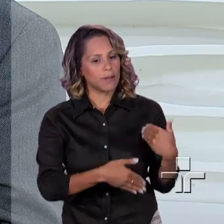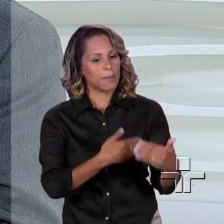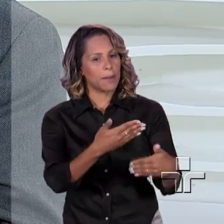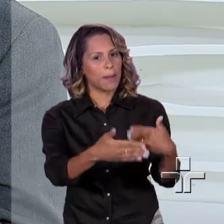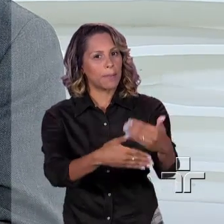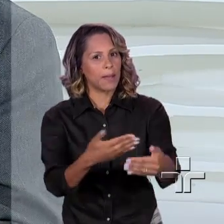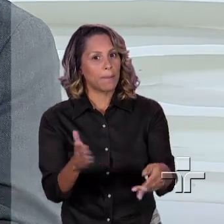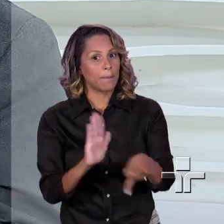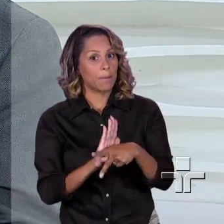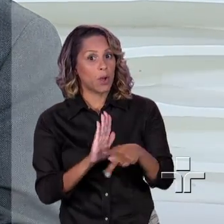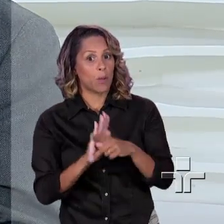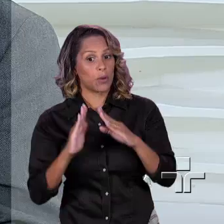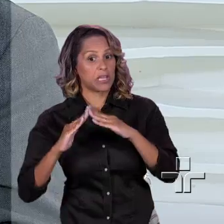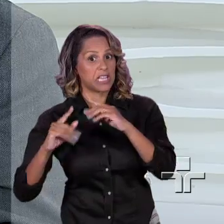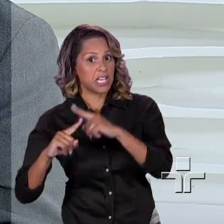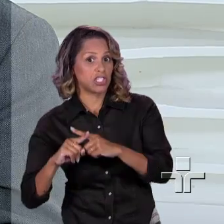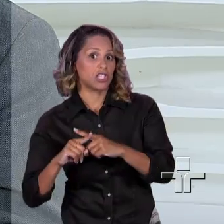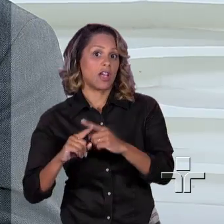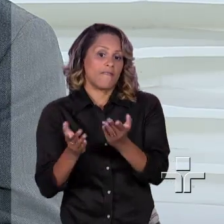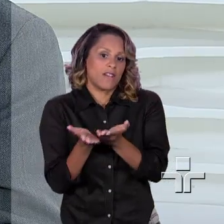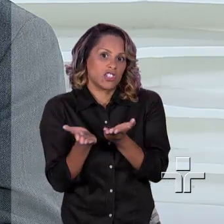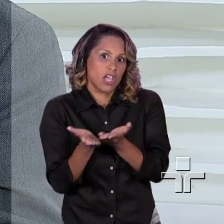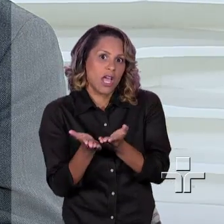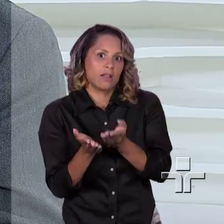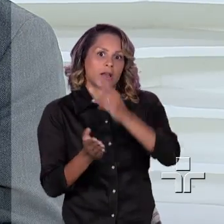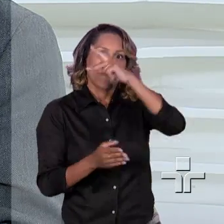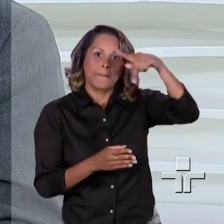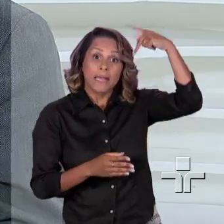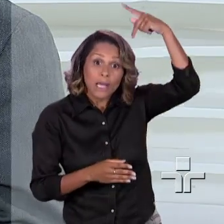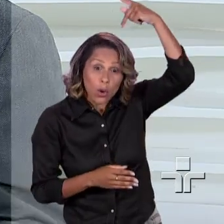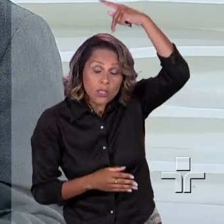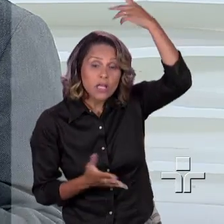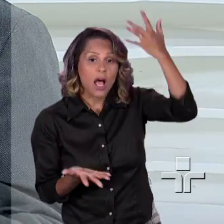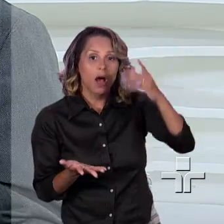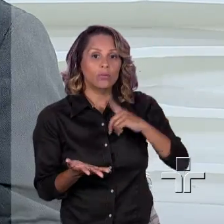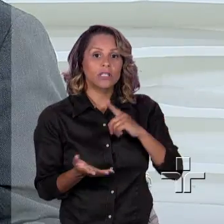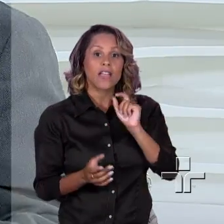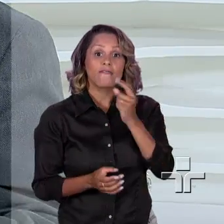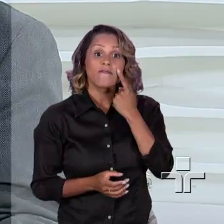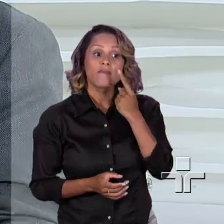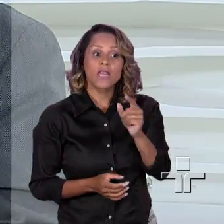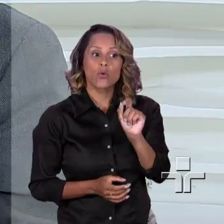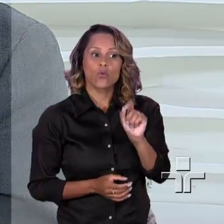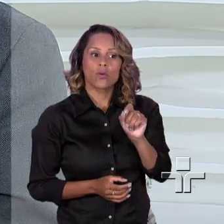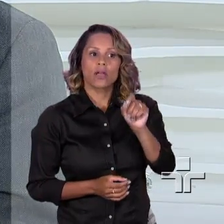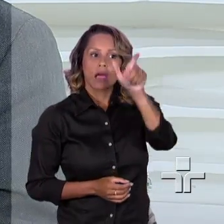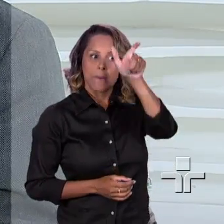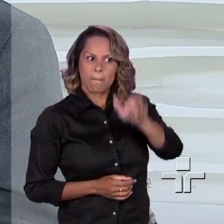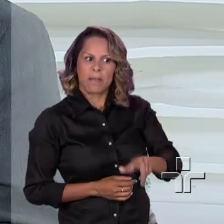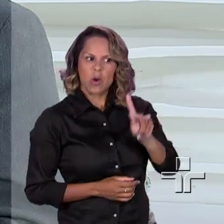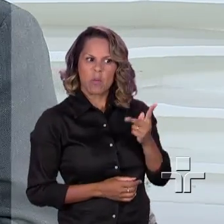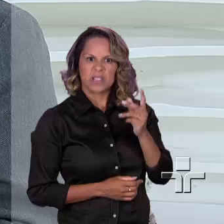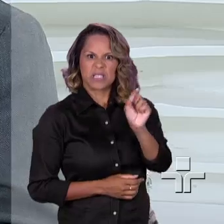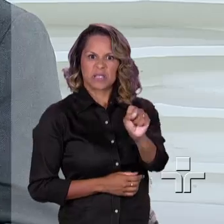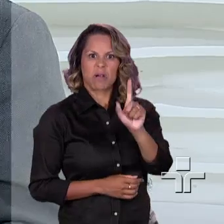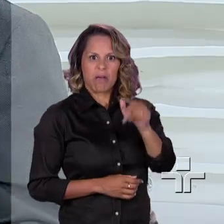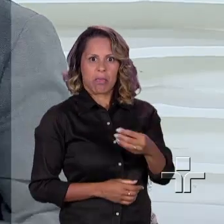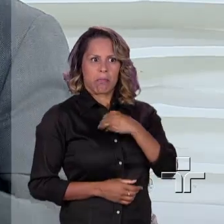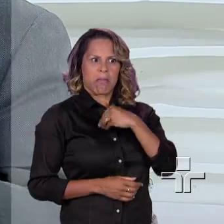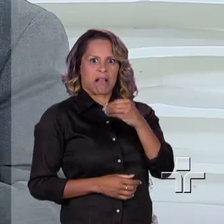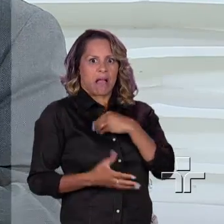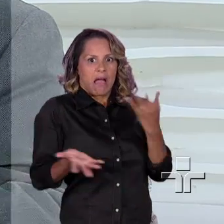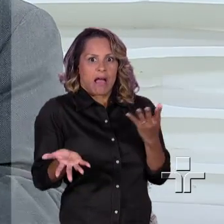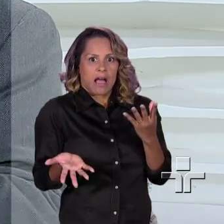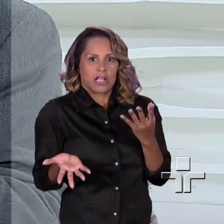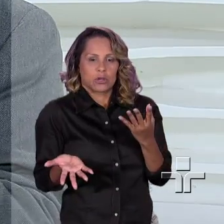conservadoras, pentecostais, que têm uma noção de homossexualidade como perversão e tudo isso, não é horrível. E eles